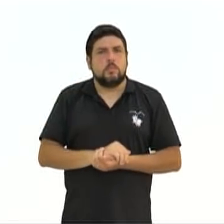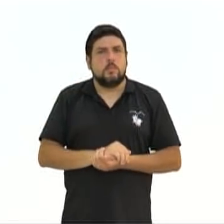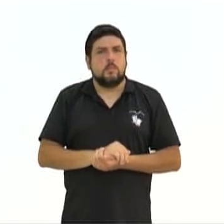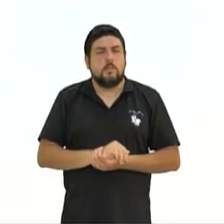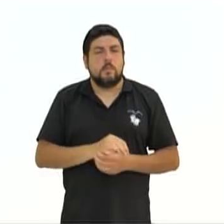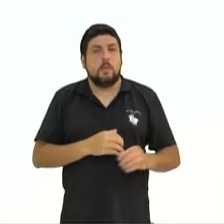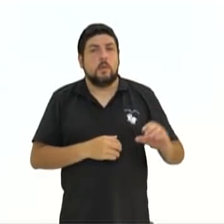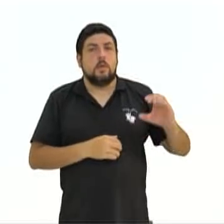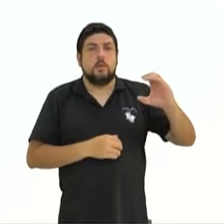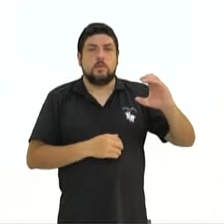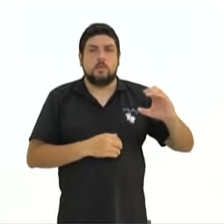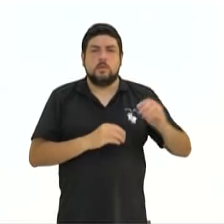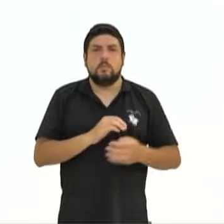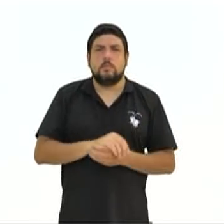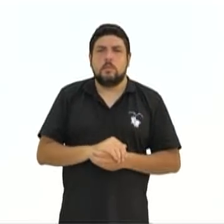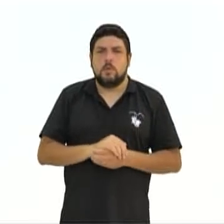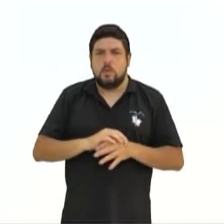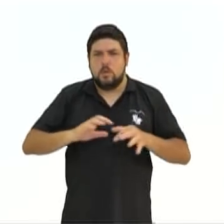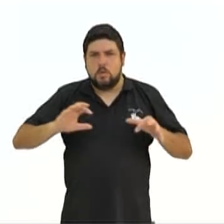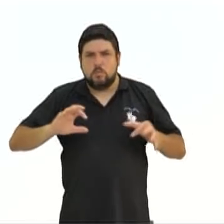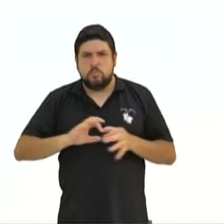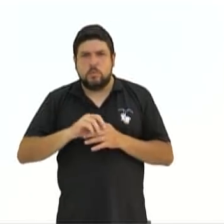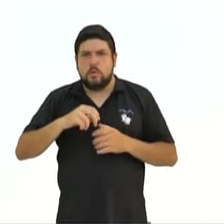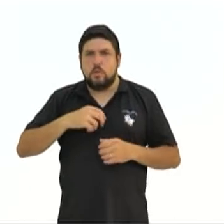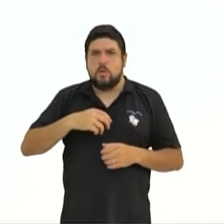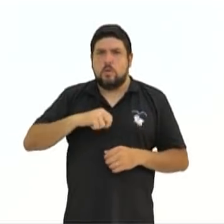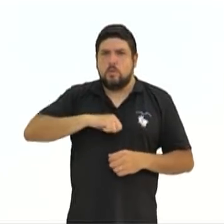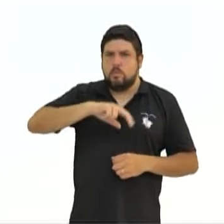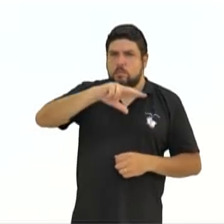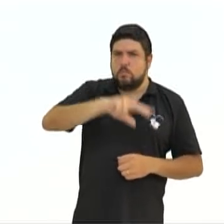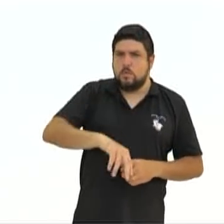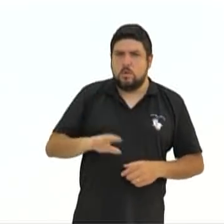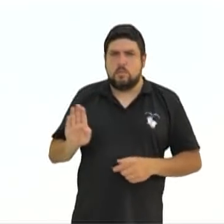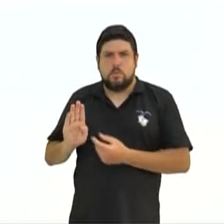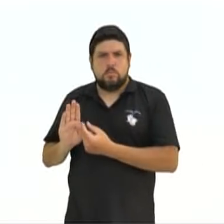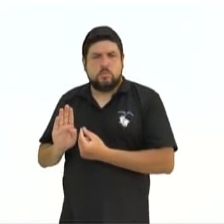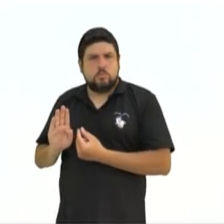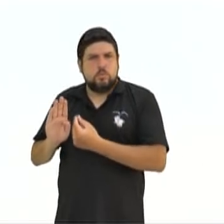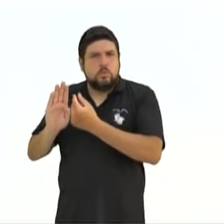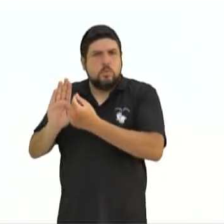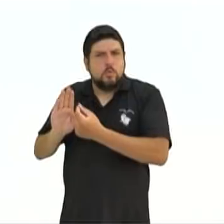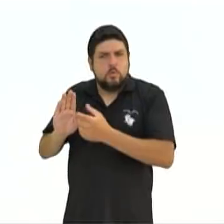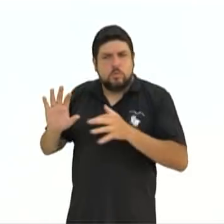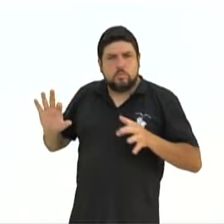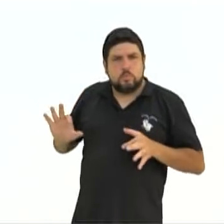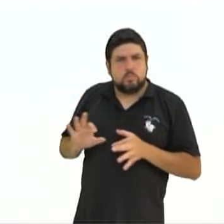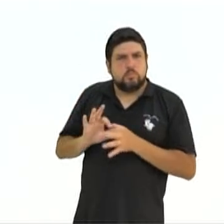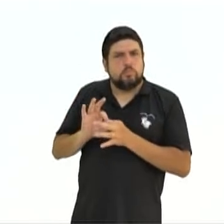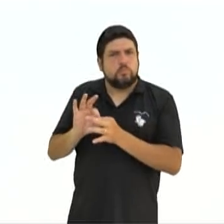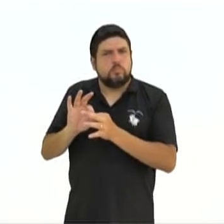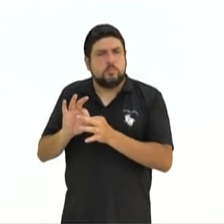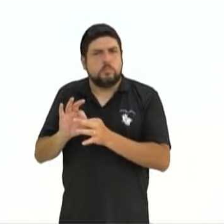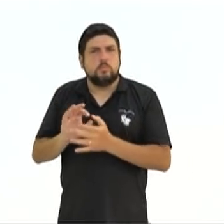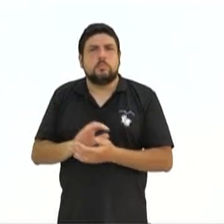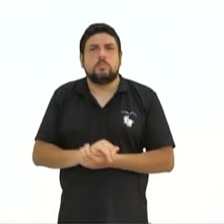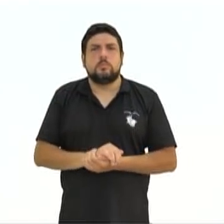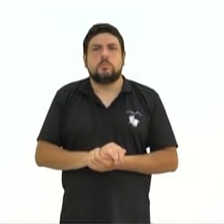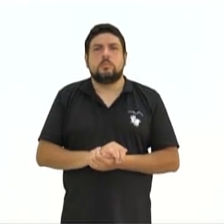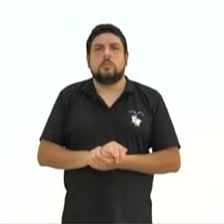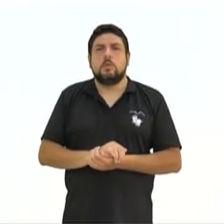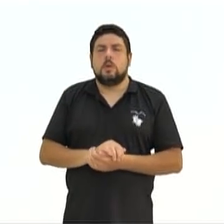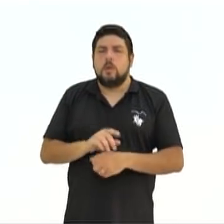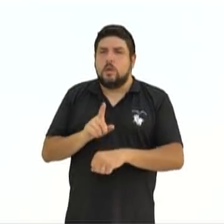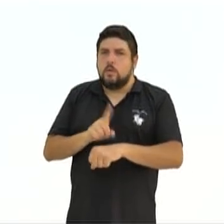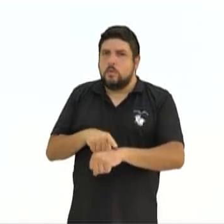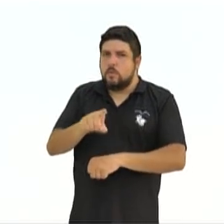Ou a letra C, a aliança entre a monarquia portuguesa e a burguesia comercial após a Revolução de Avis. Vocês vão ter